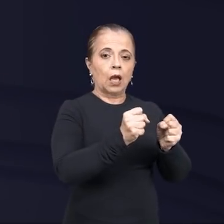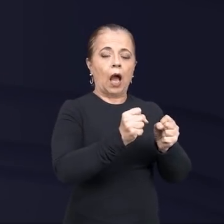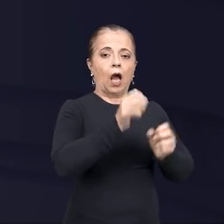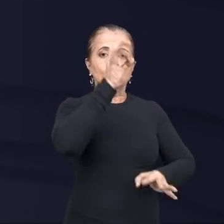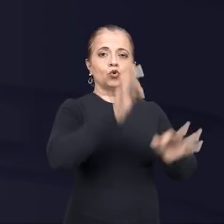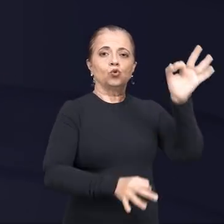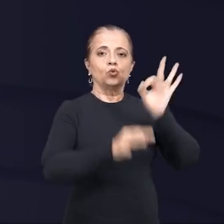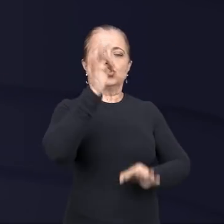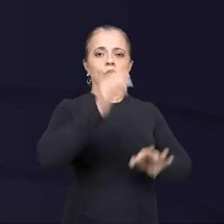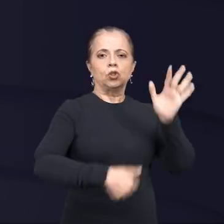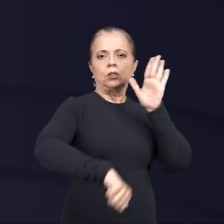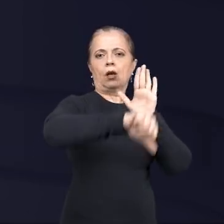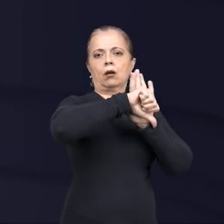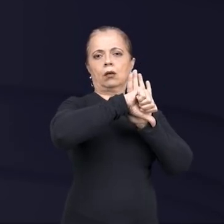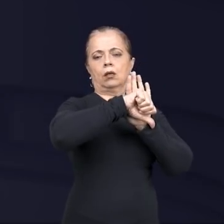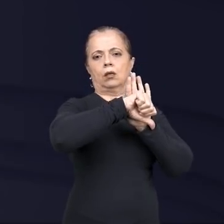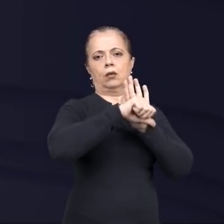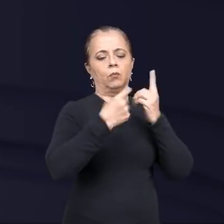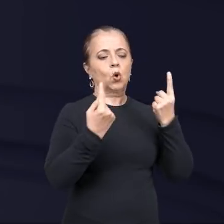atos praticados.